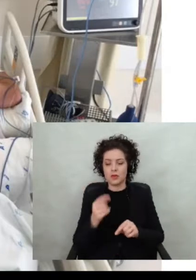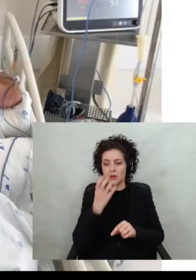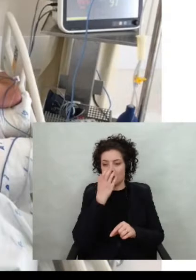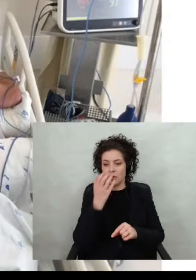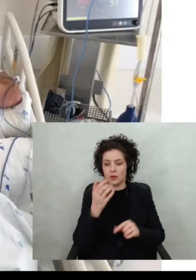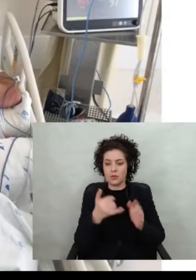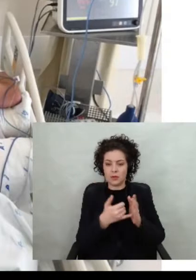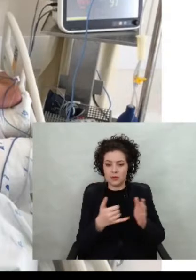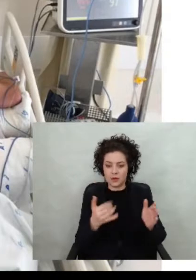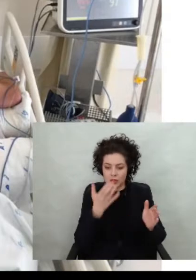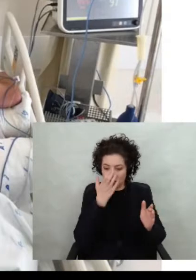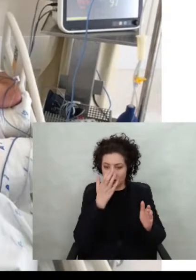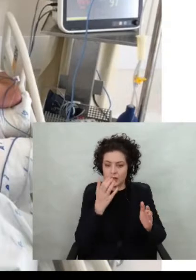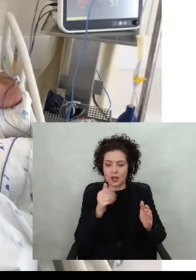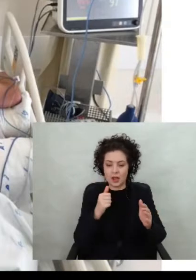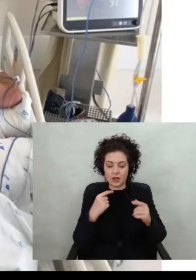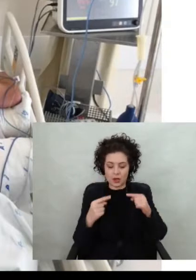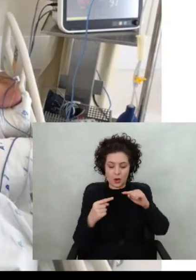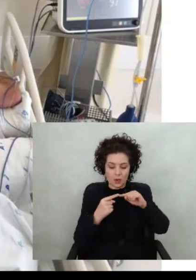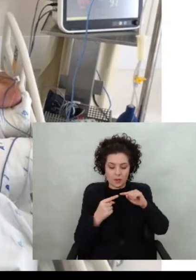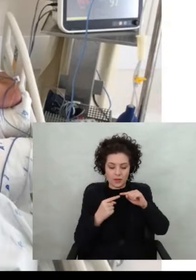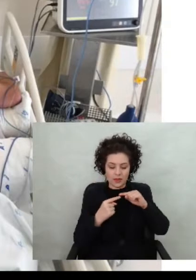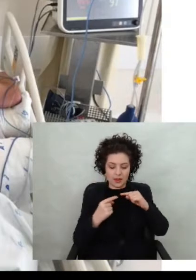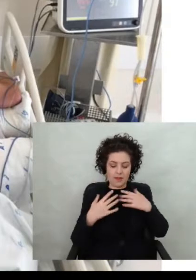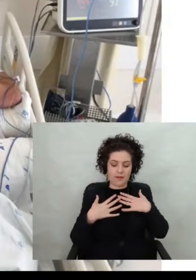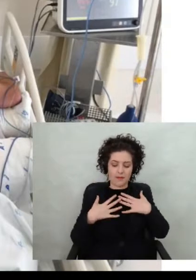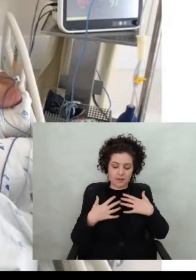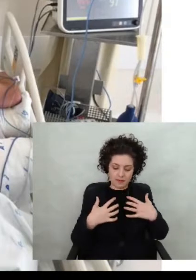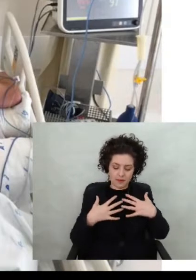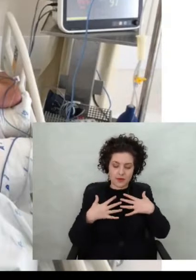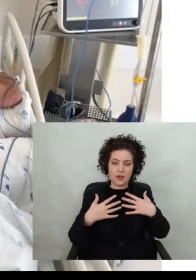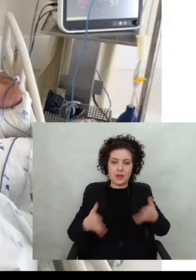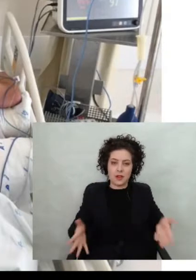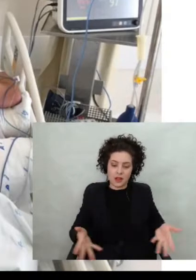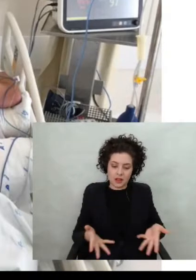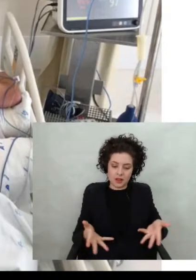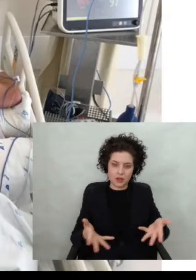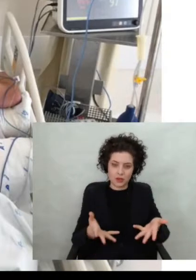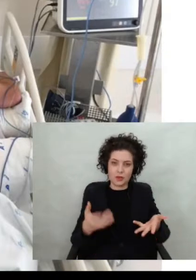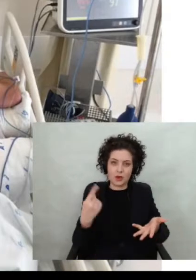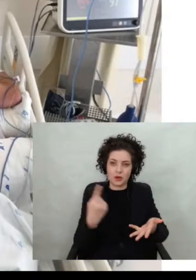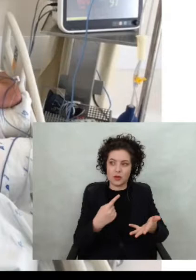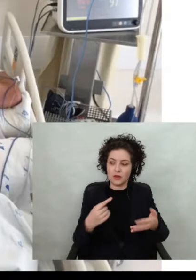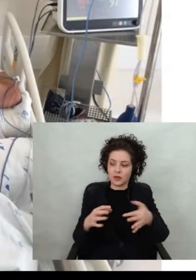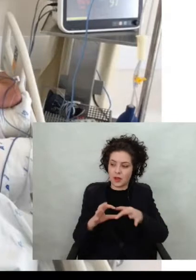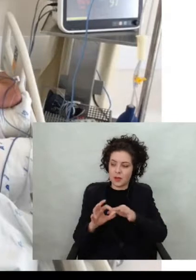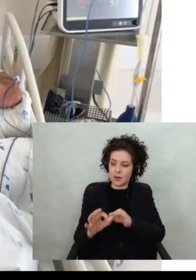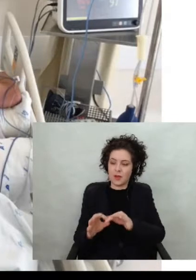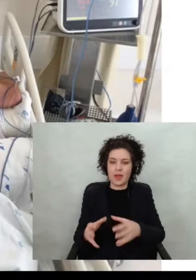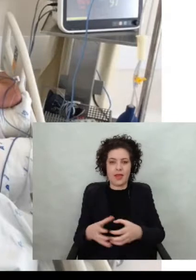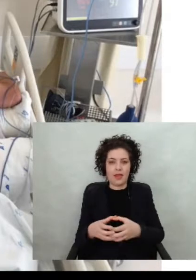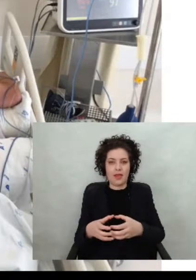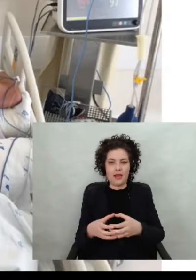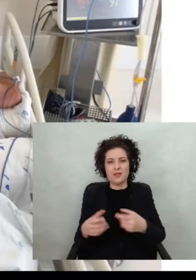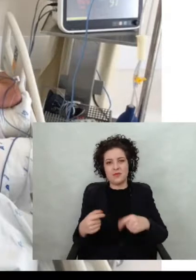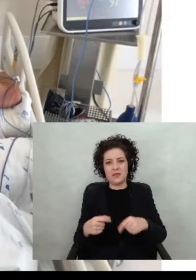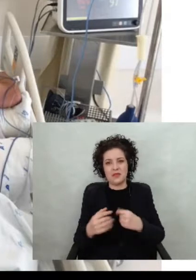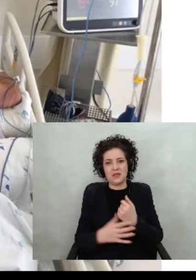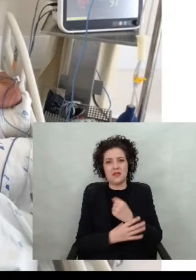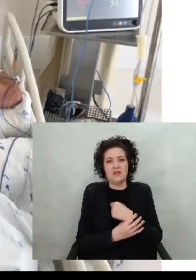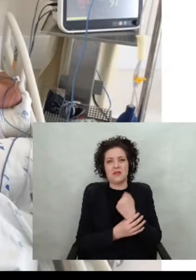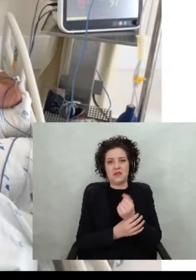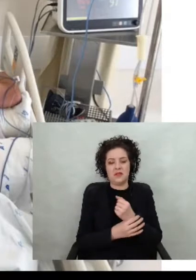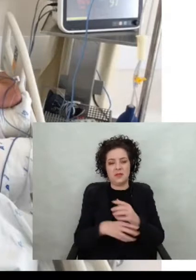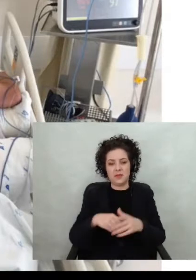uma arte importante que fazemos nós, médicos, juntamente com a equipe da fisioterapia na UTI.